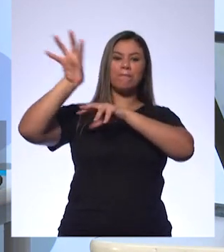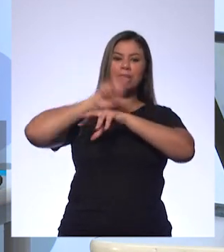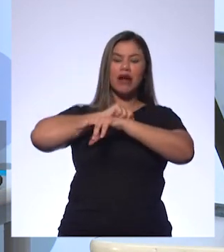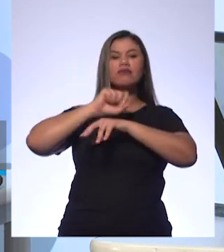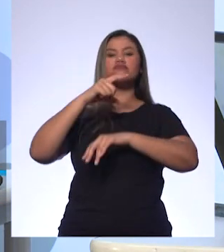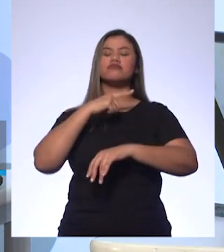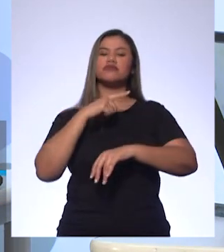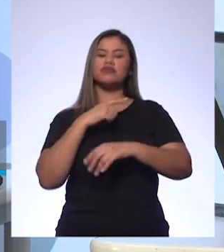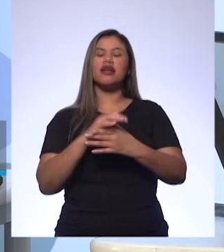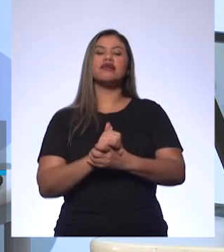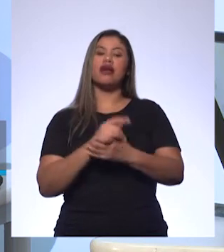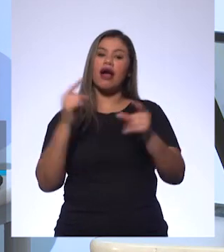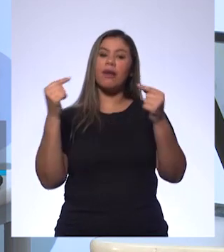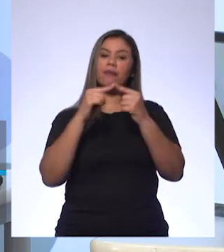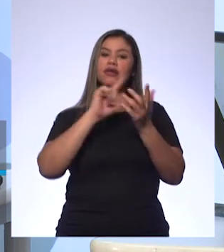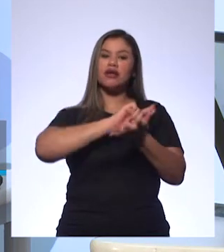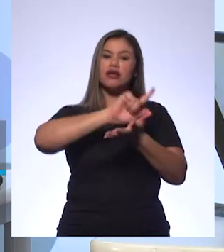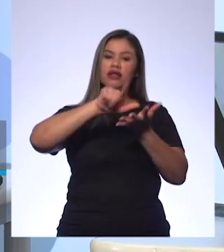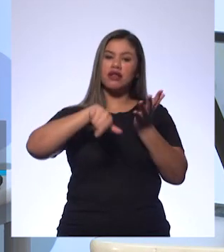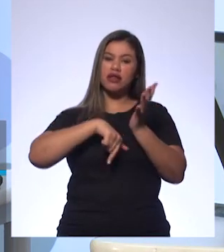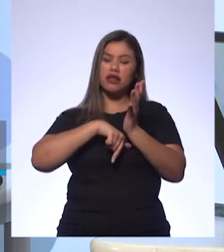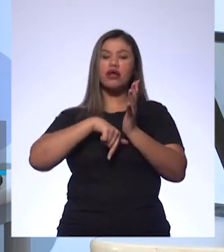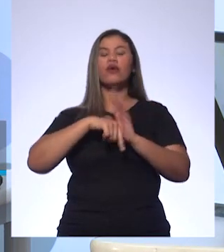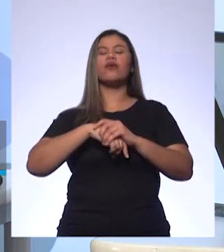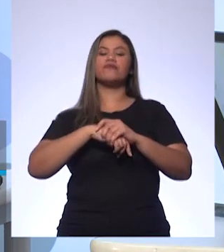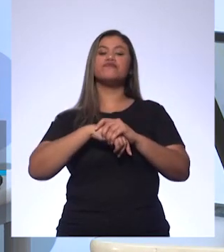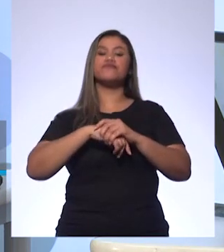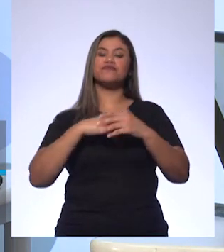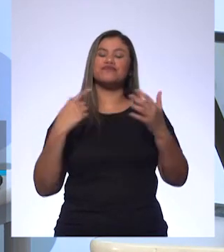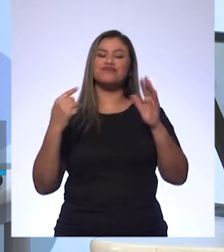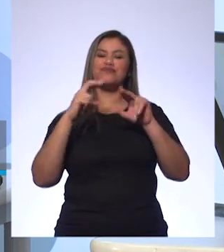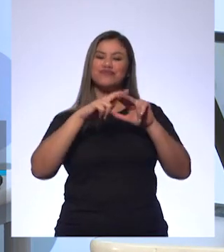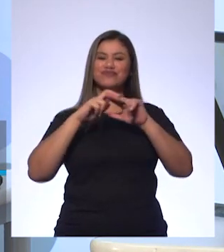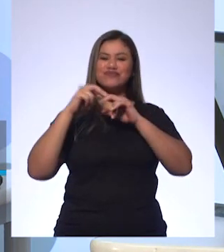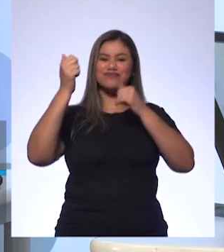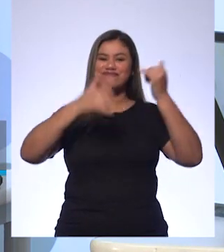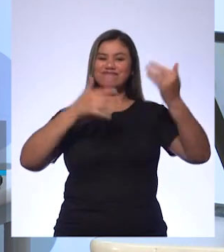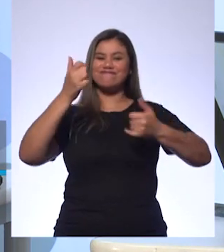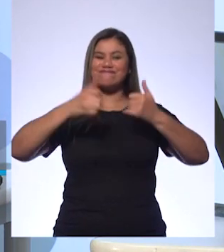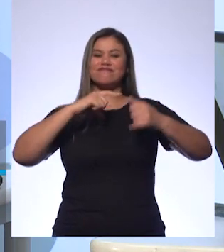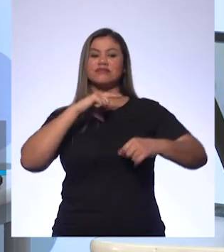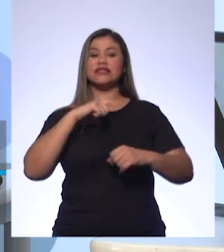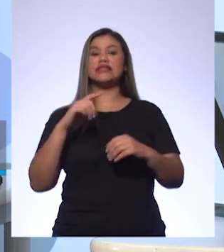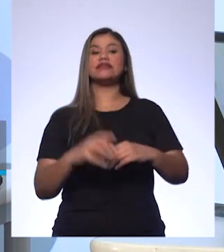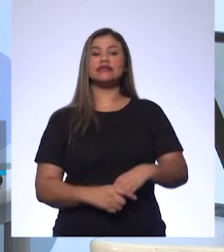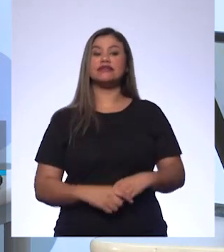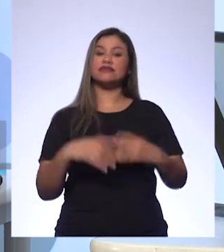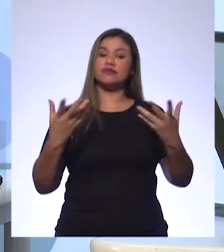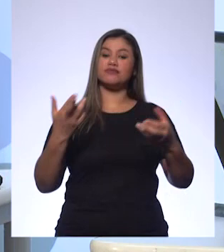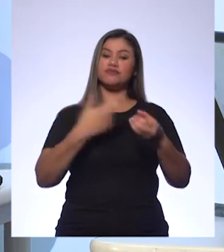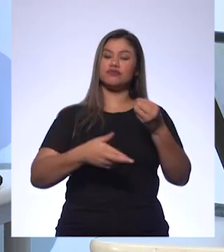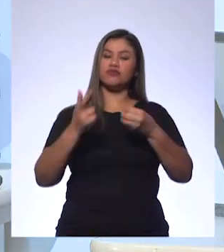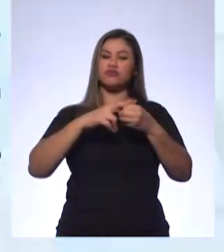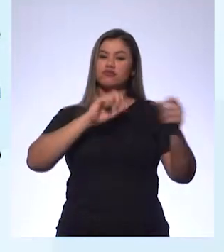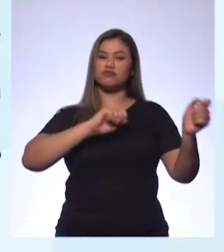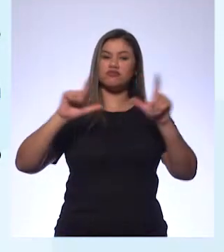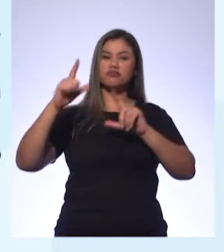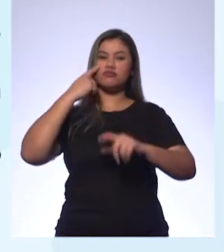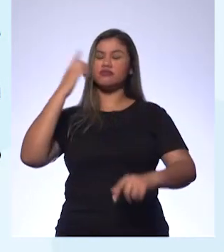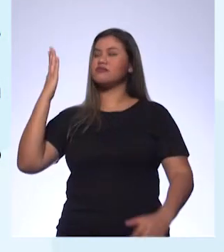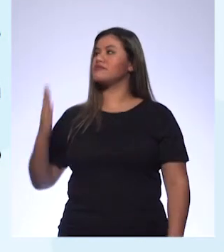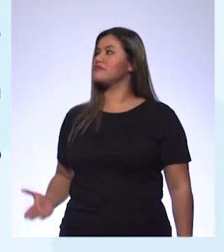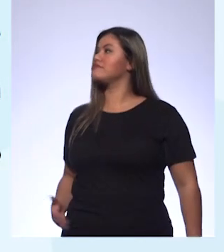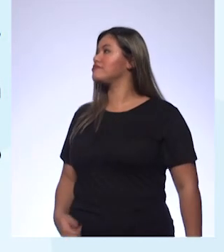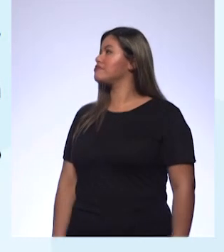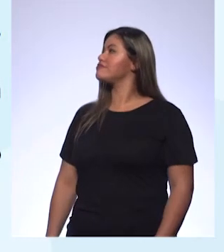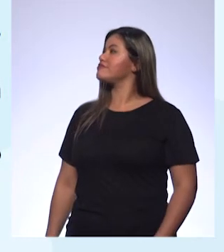certo? Então, por isso que eu quis pontuar e ampliar um pouco essa questão aí. Então, só para retomar, pode colocar na tela de novo para eles,